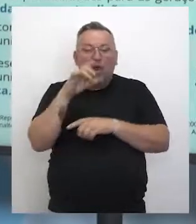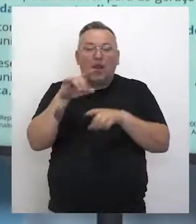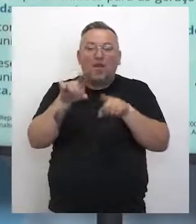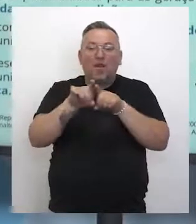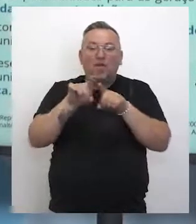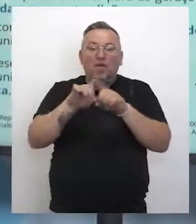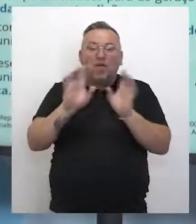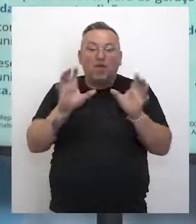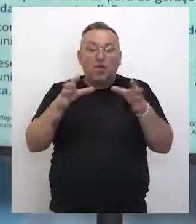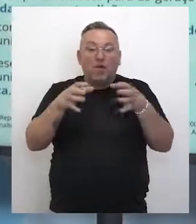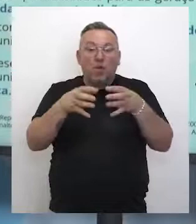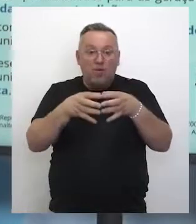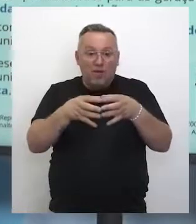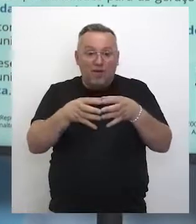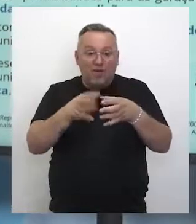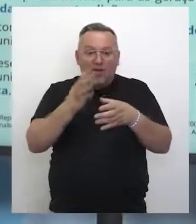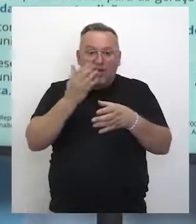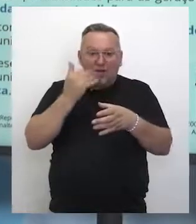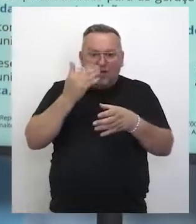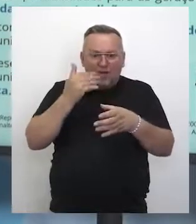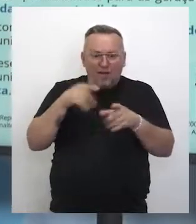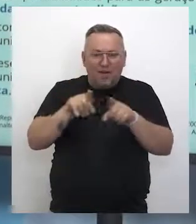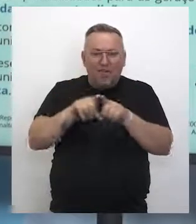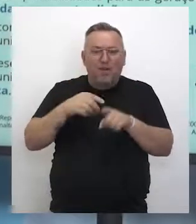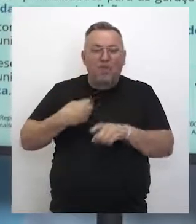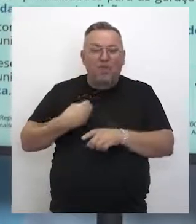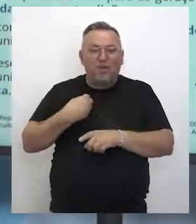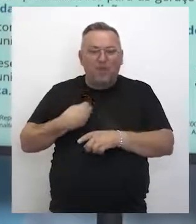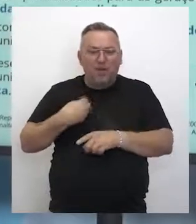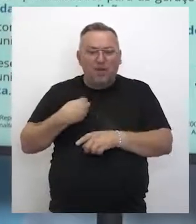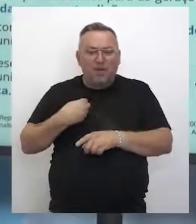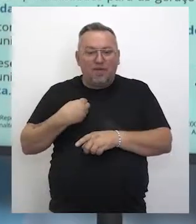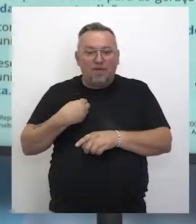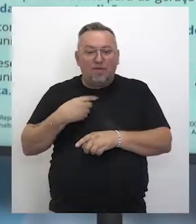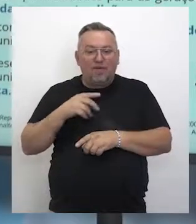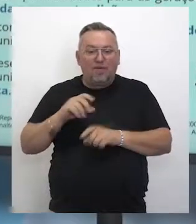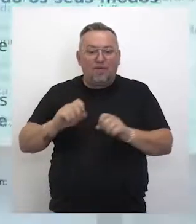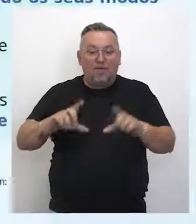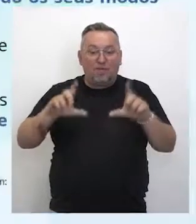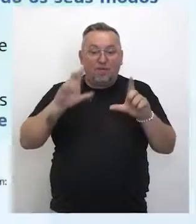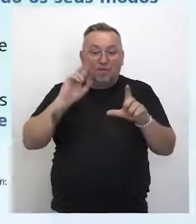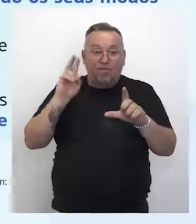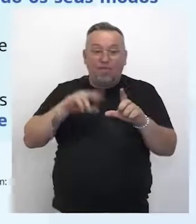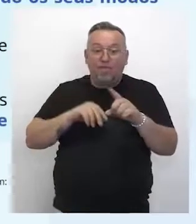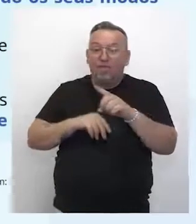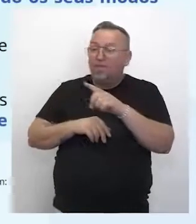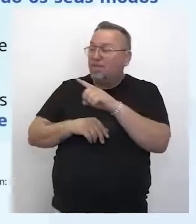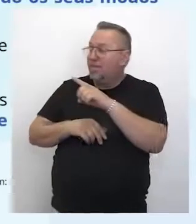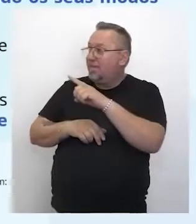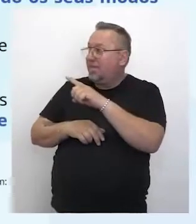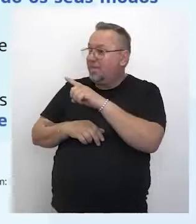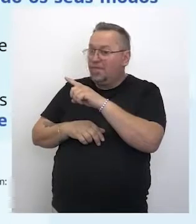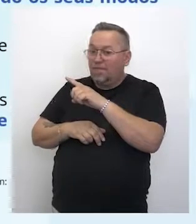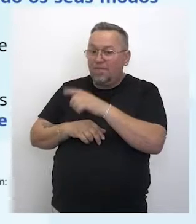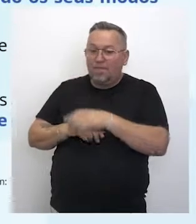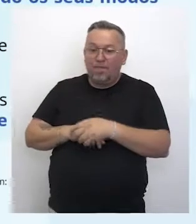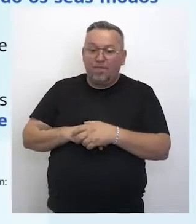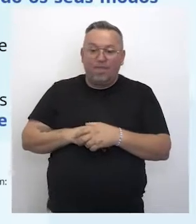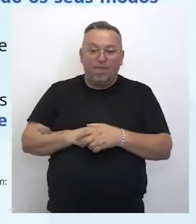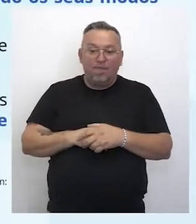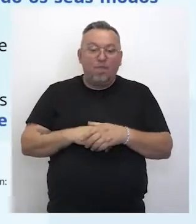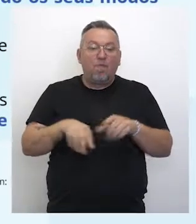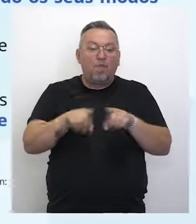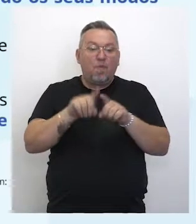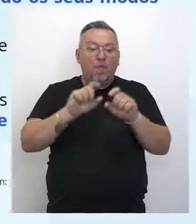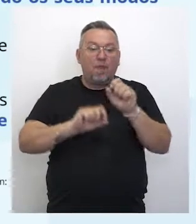de uma comunidade, alimentação e a sua sobrevivência. Vamos lá para a próxima tela, que a gente vai ver uma outra relação política, né, que